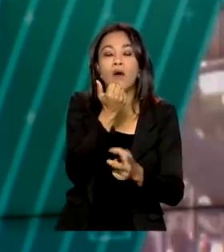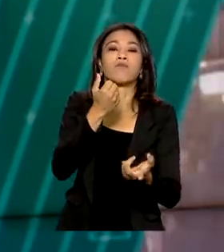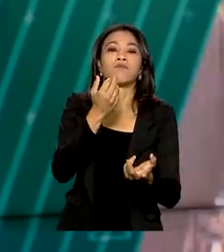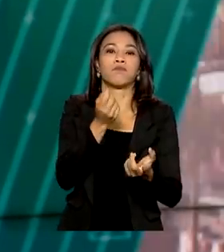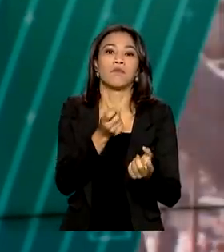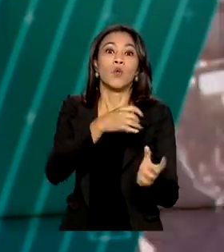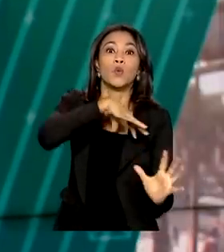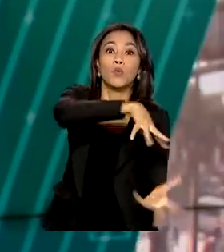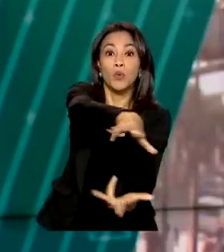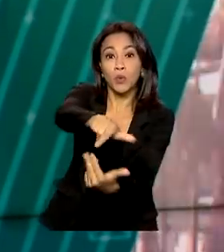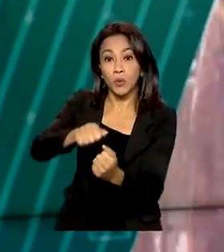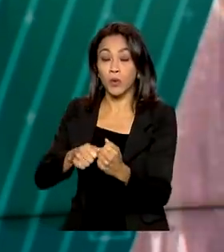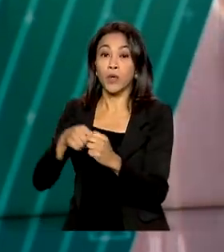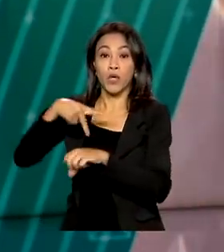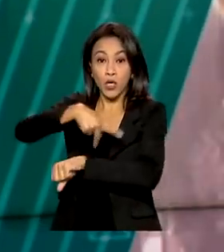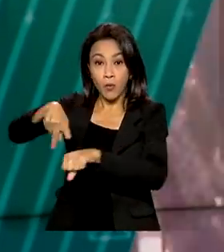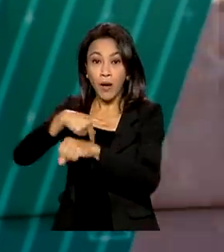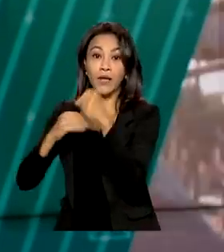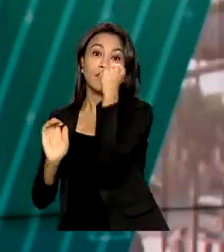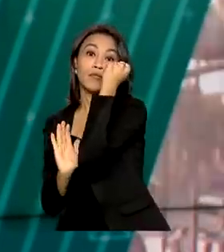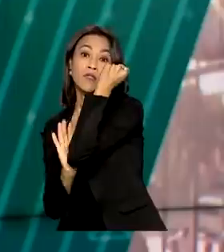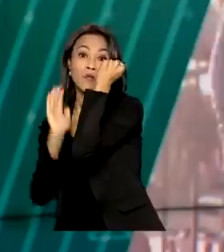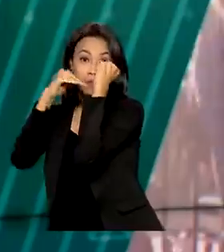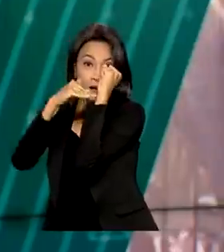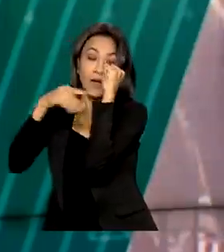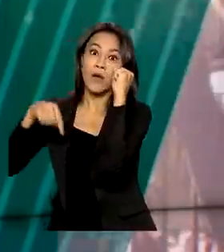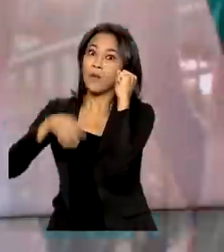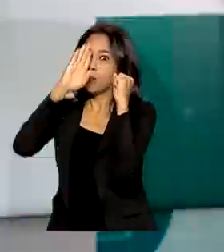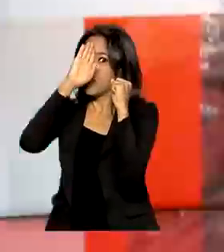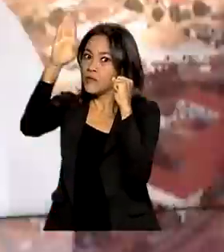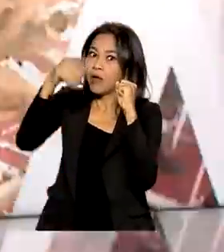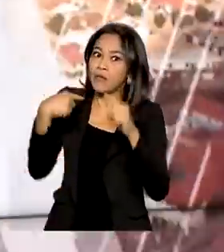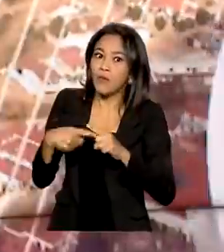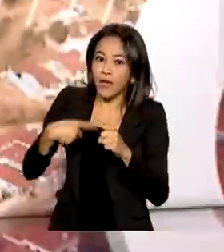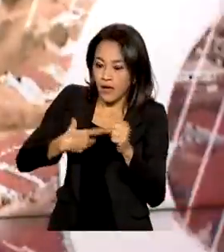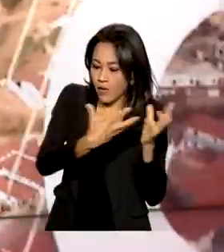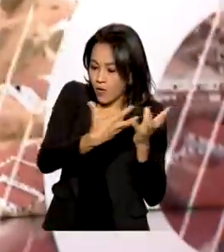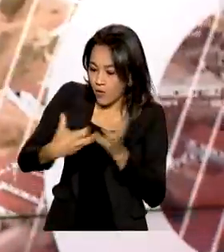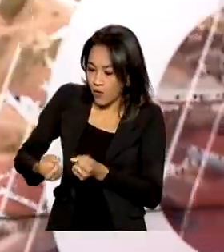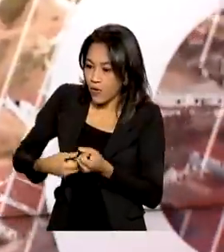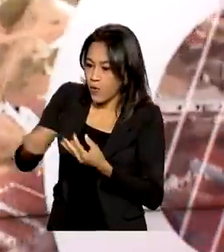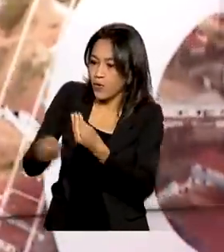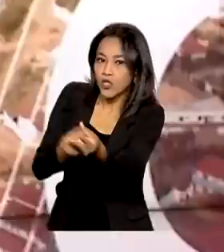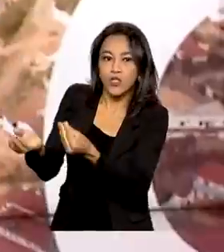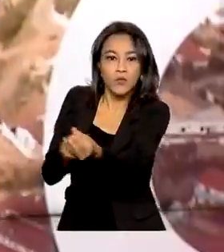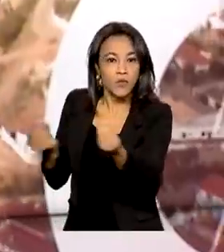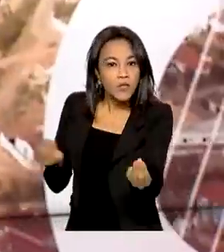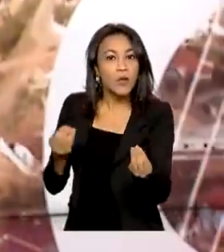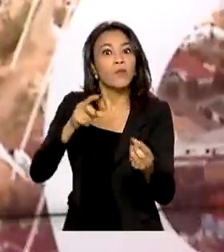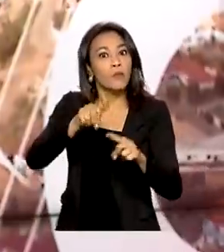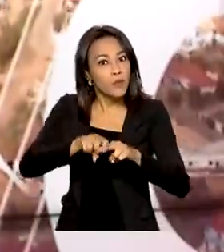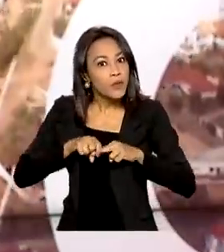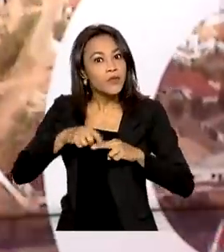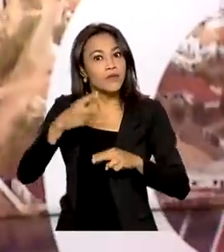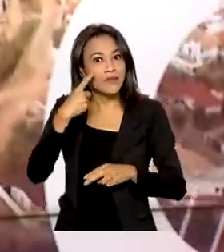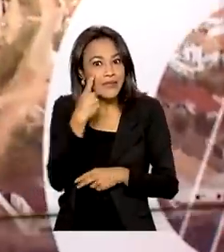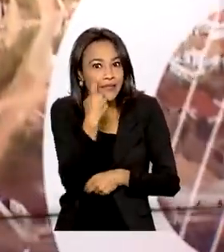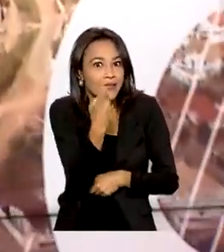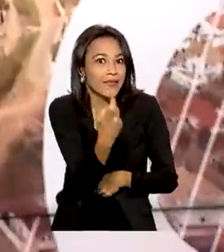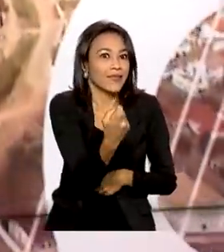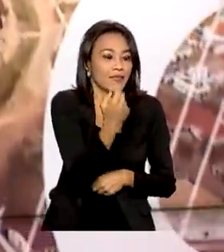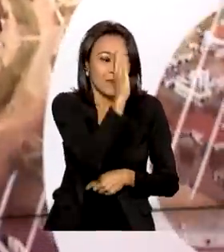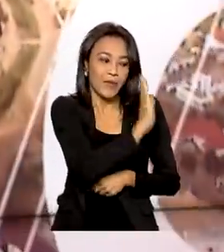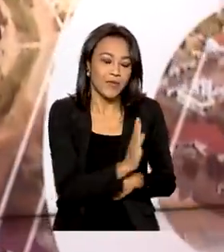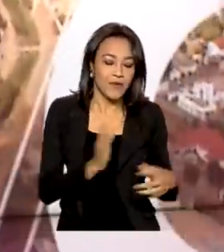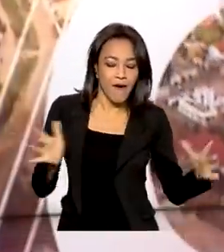parceiro estratégico, principalmente pela capacidade de distribuição de mercadorias. Por isso, há um grande interesse em estreitar essas